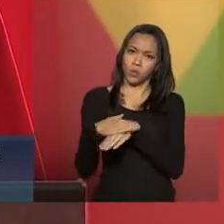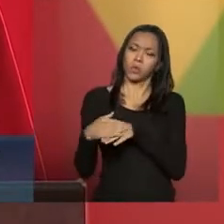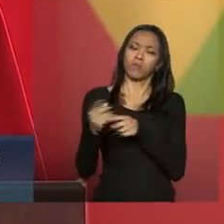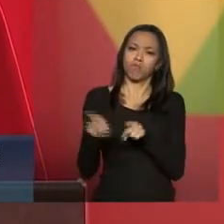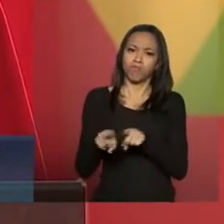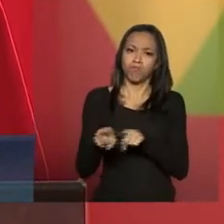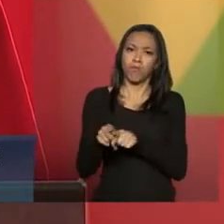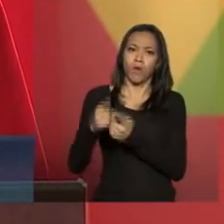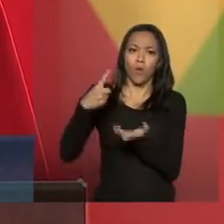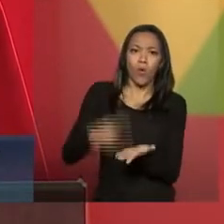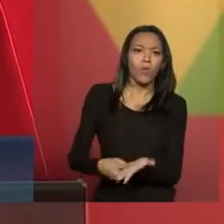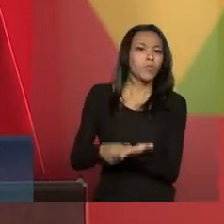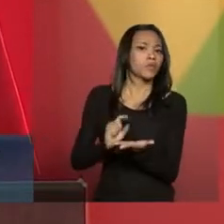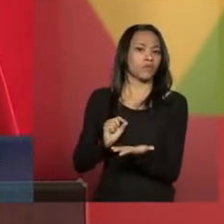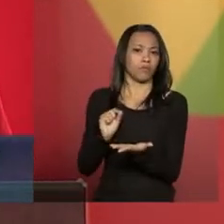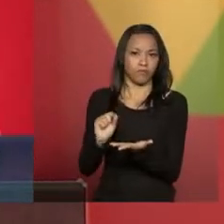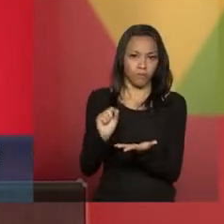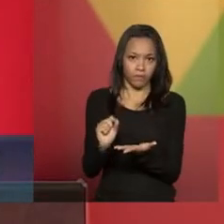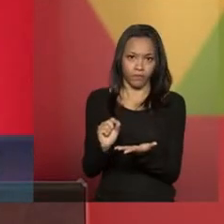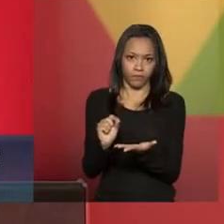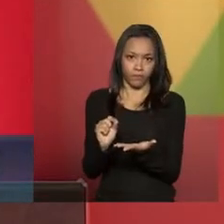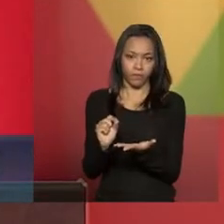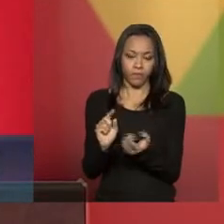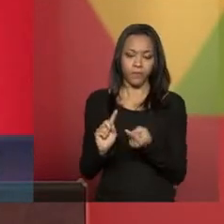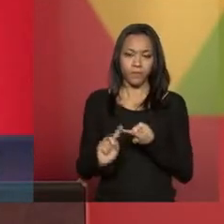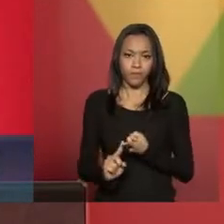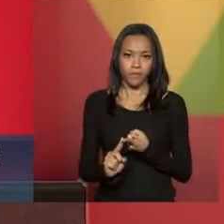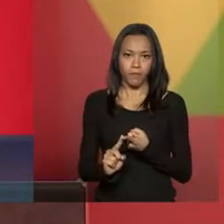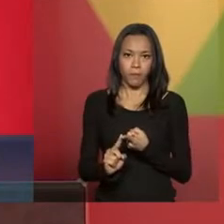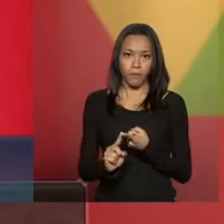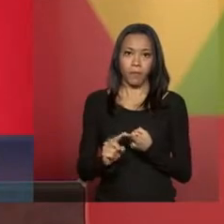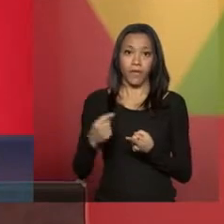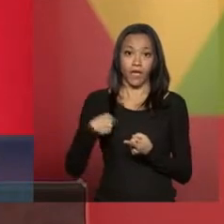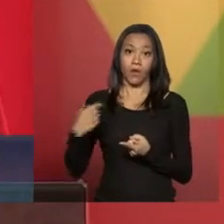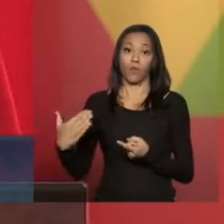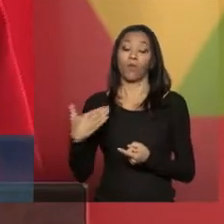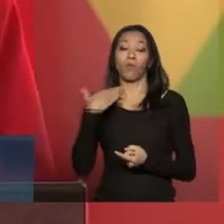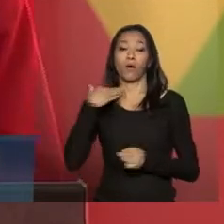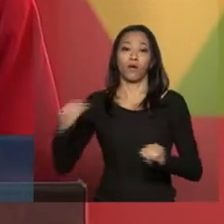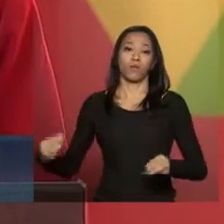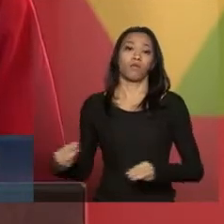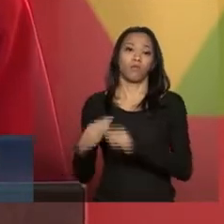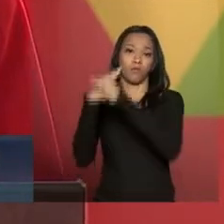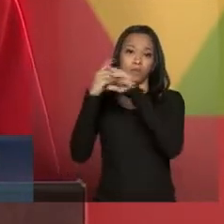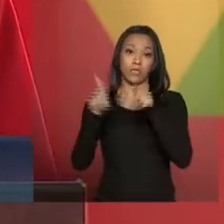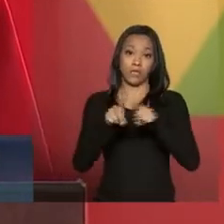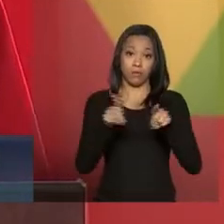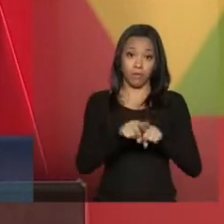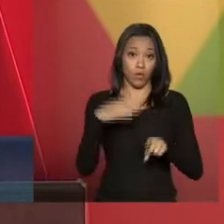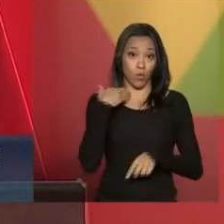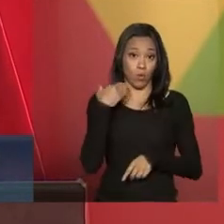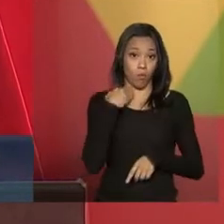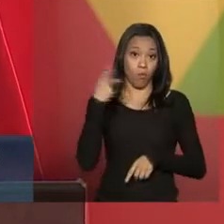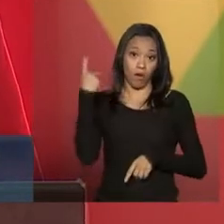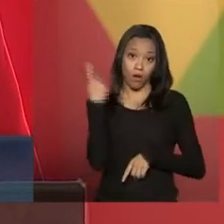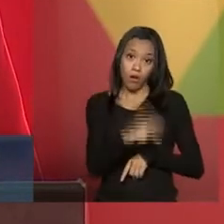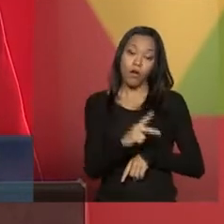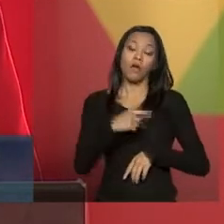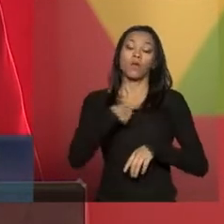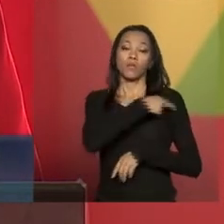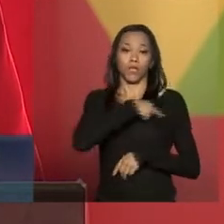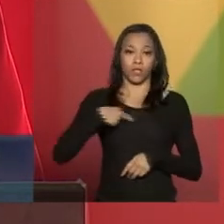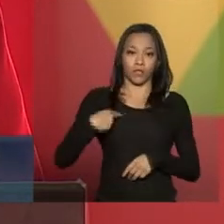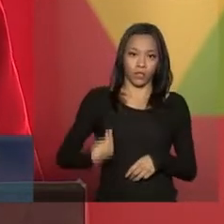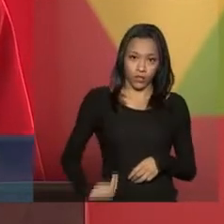financeiras. O acordo entre a Caixa Econômica e o Banco Industrial e Comercial da China,